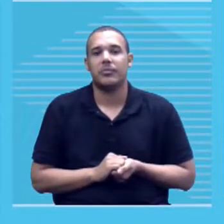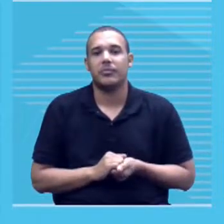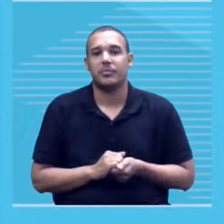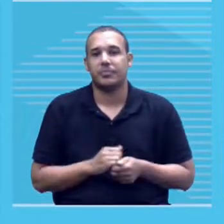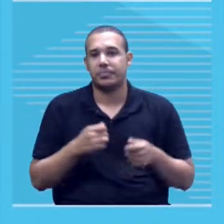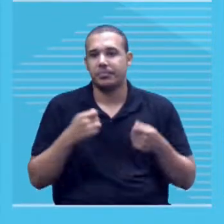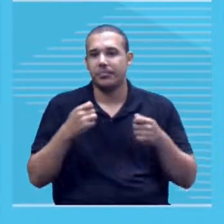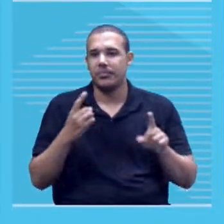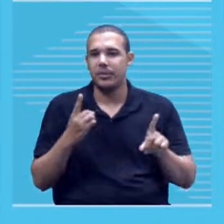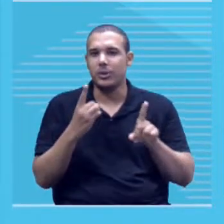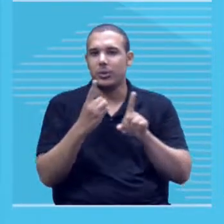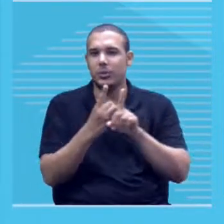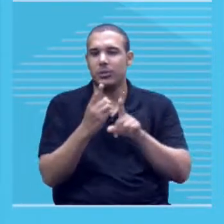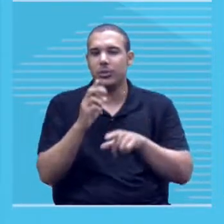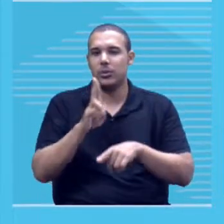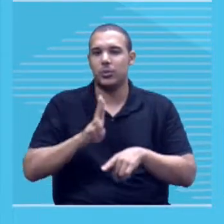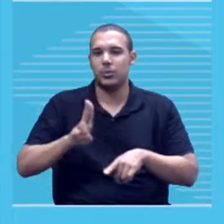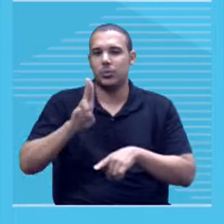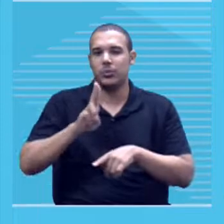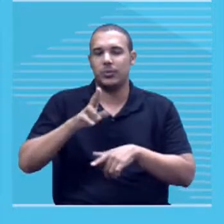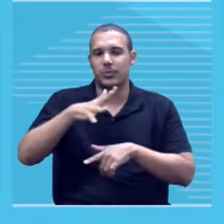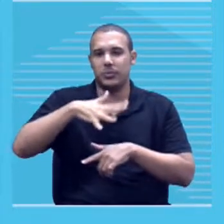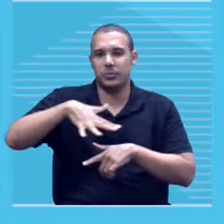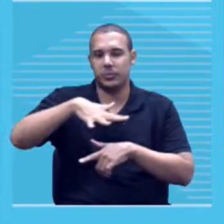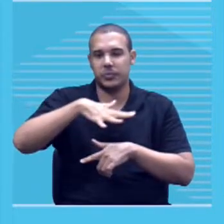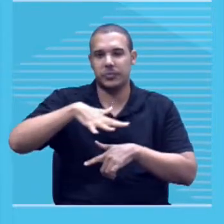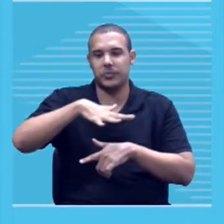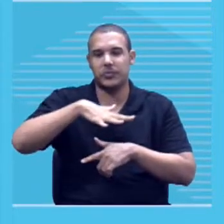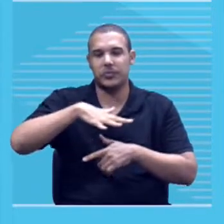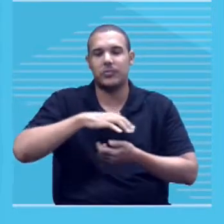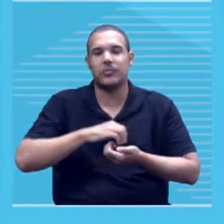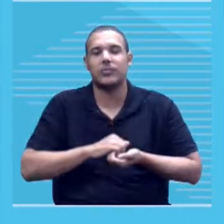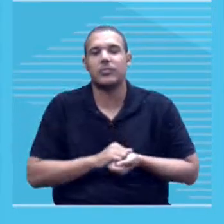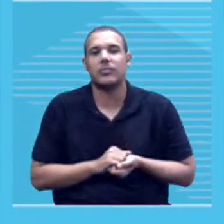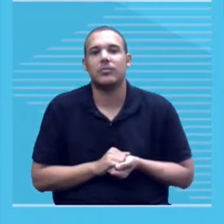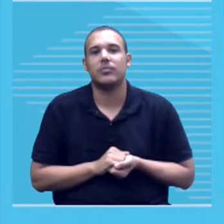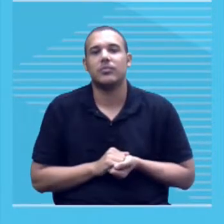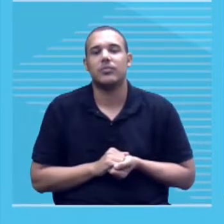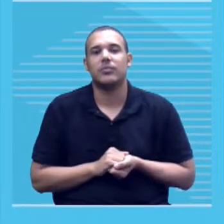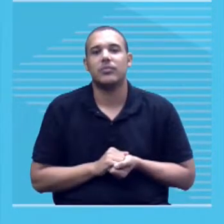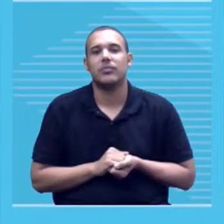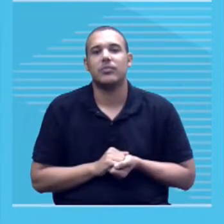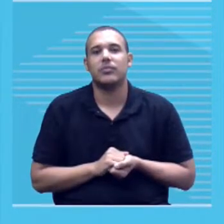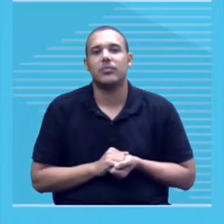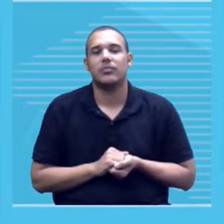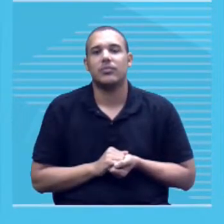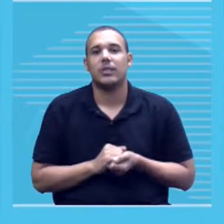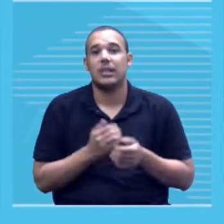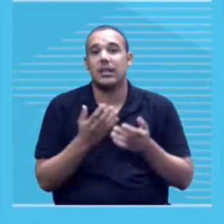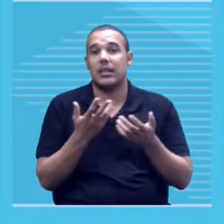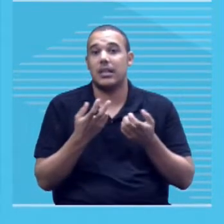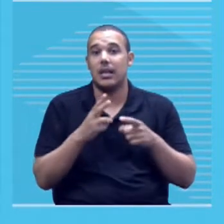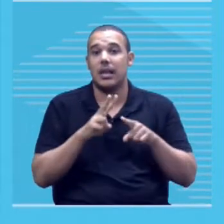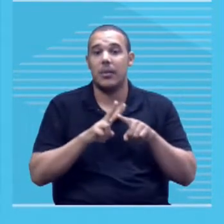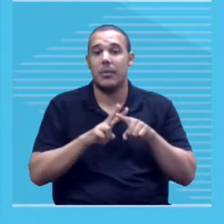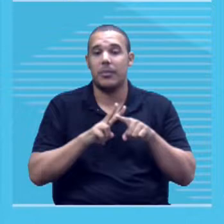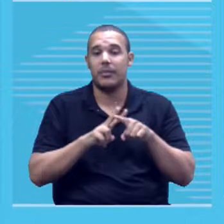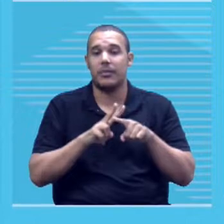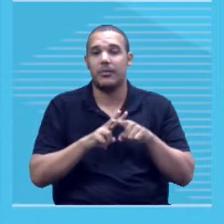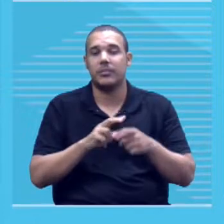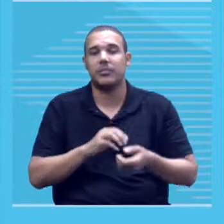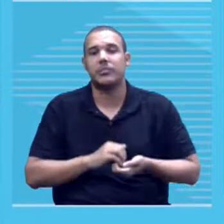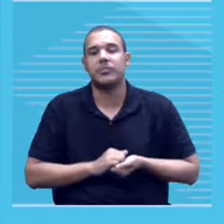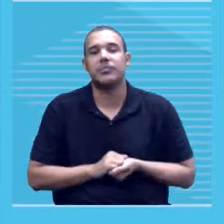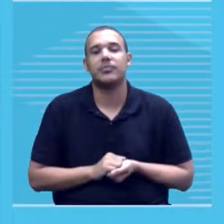o consumo geral. O consumo geral de potência, né? Ele quer potência ou dinheiro? Ele quer potência, né? Em